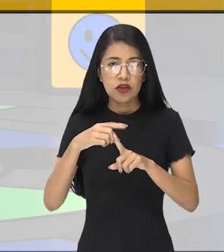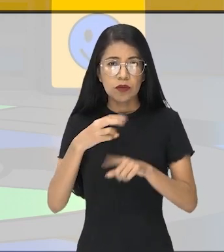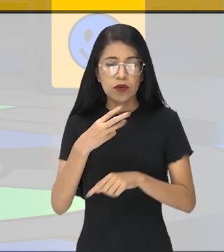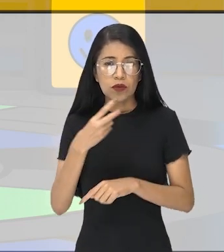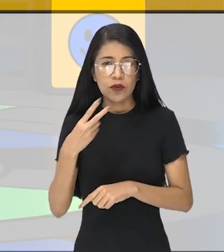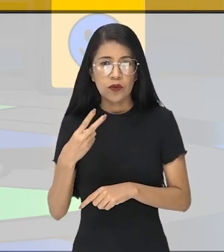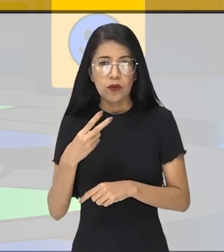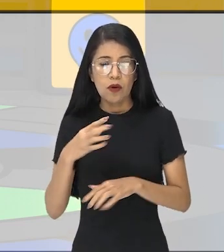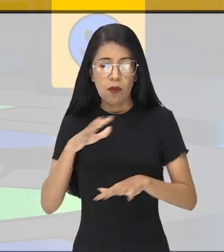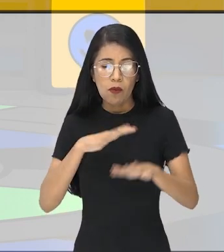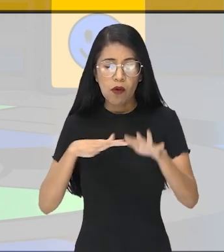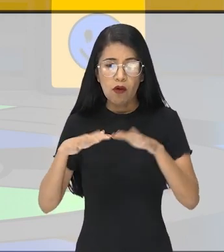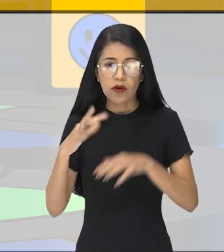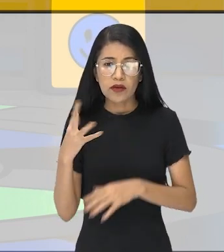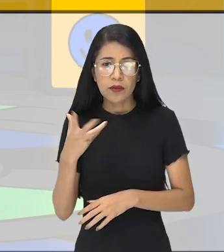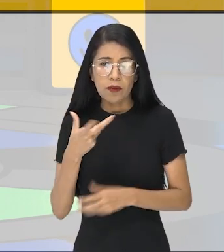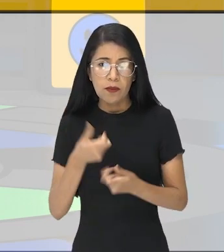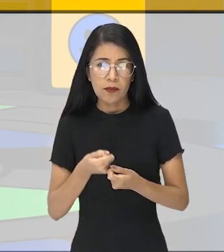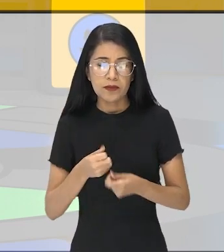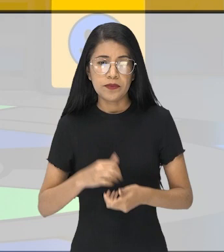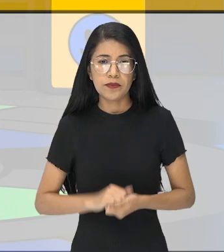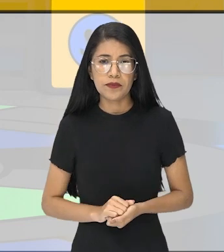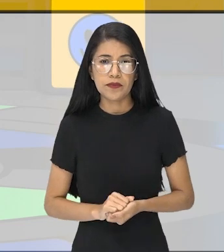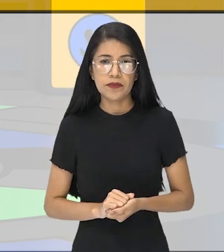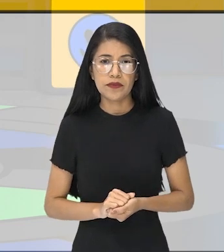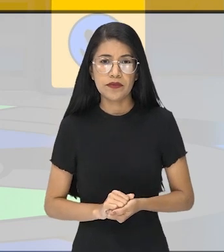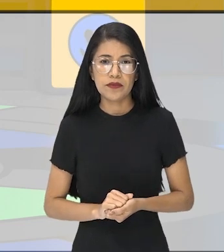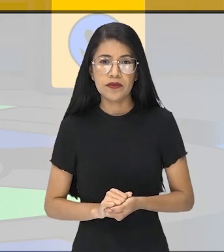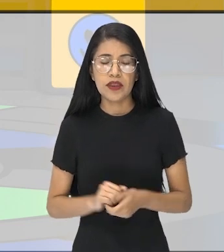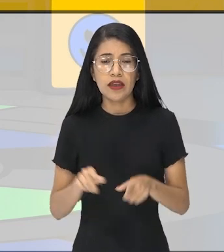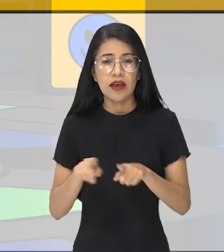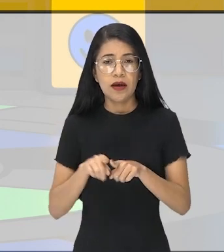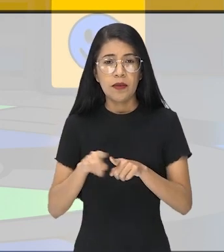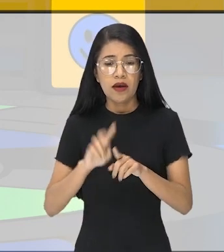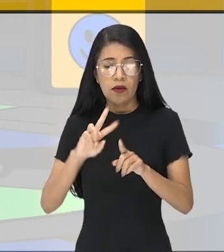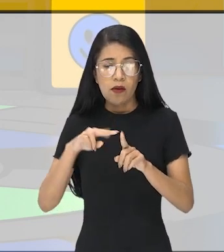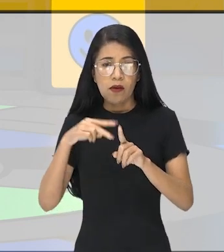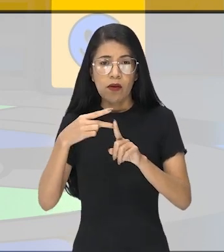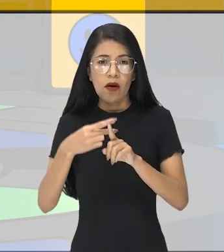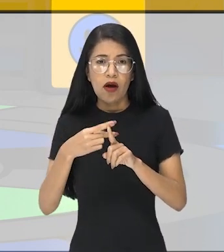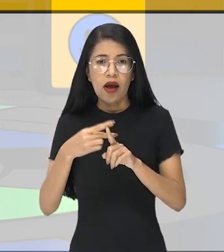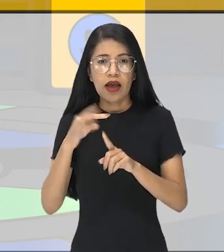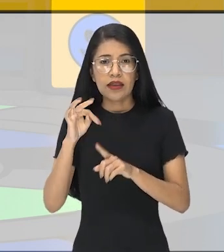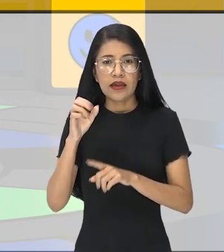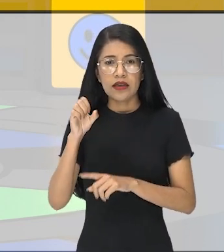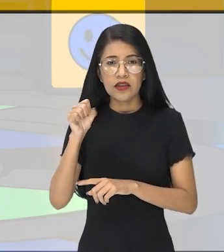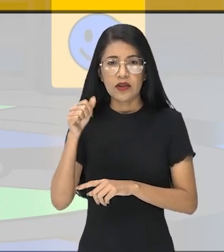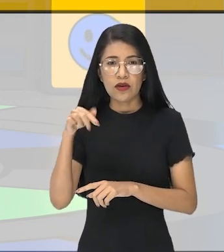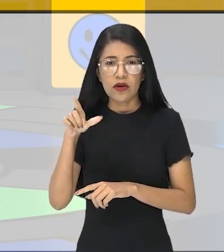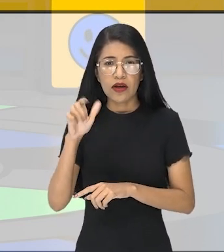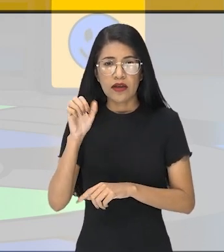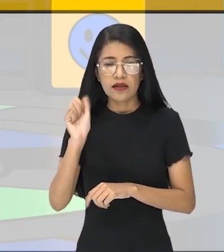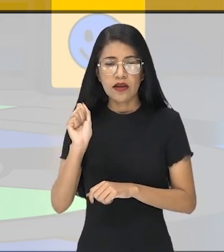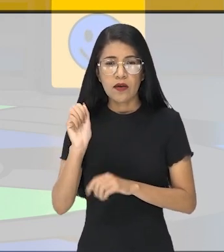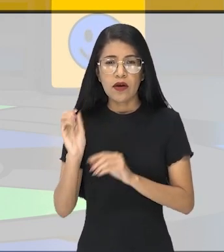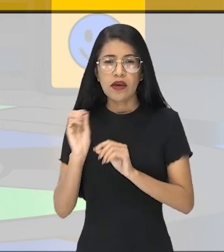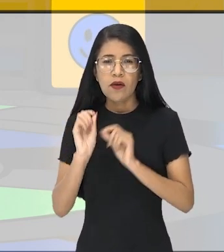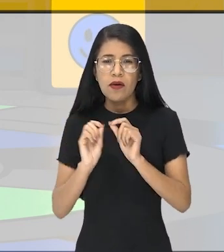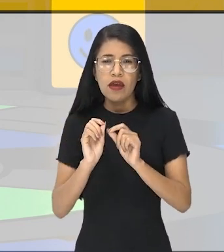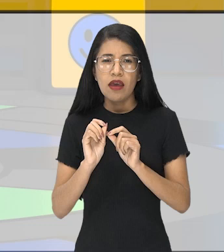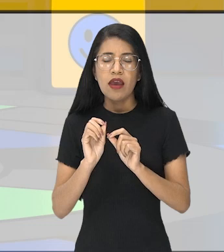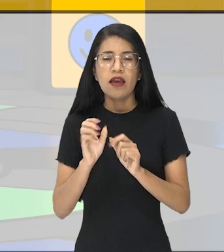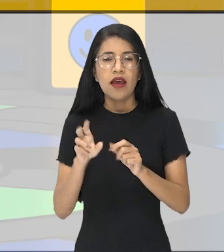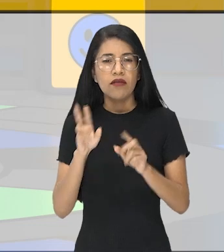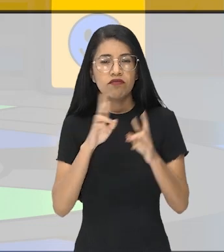movimente com mais qualidade. Temos também o aumento da translocação e expressão do GLUT4, que é a enzima